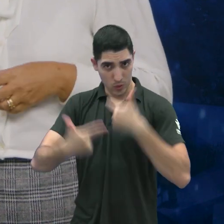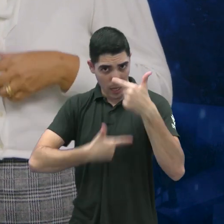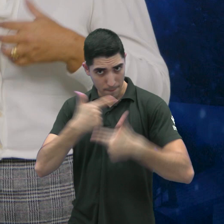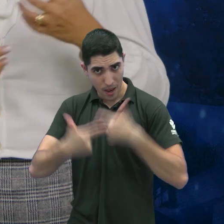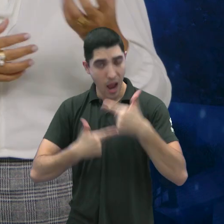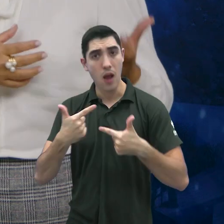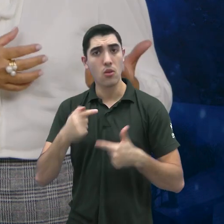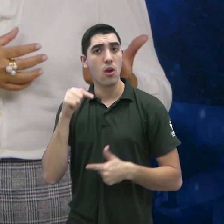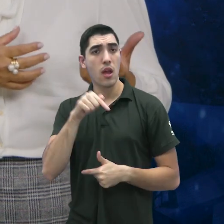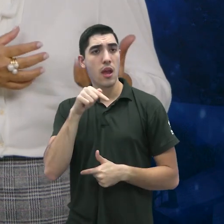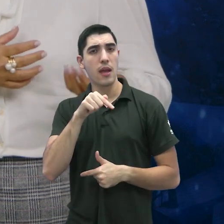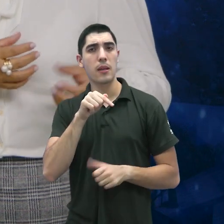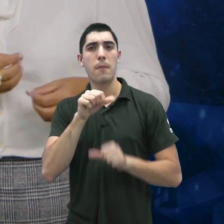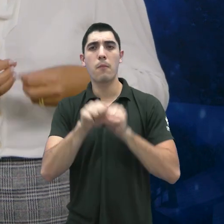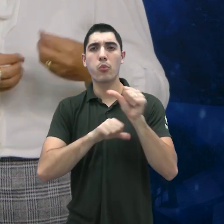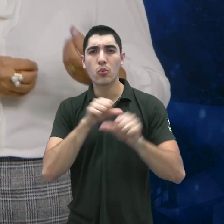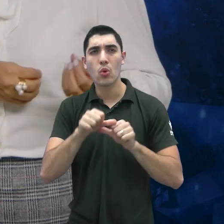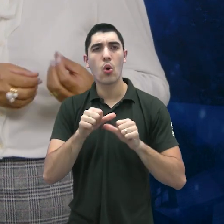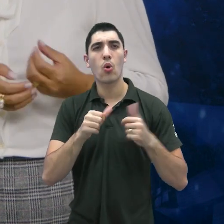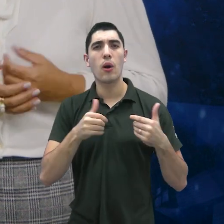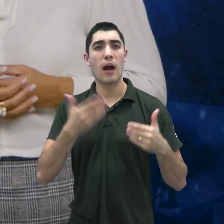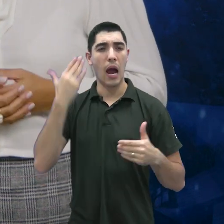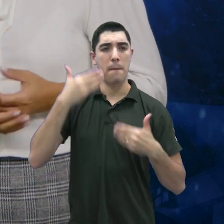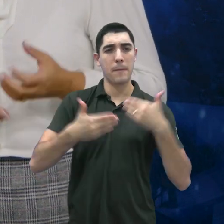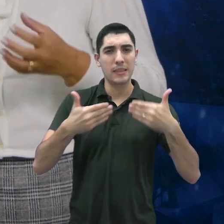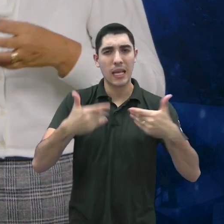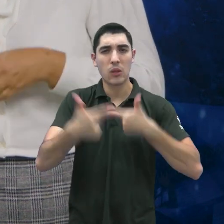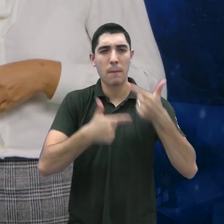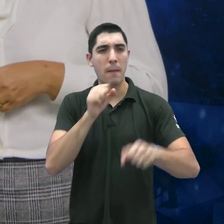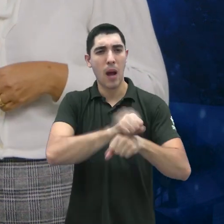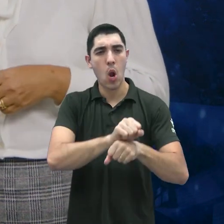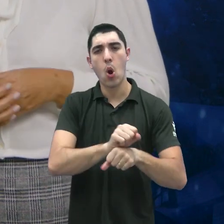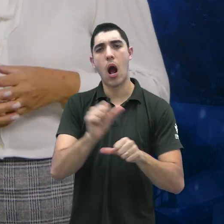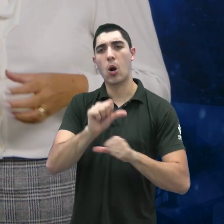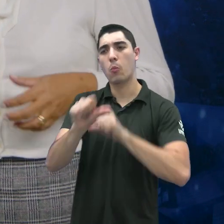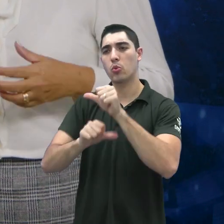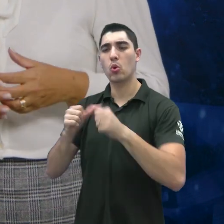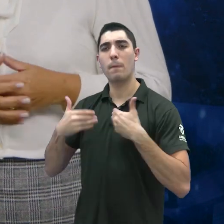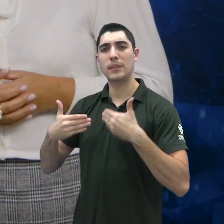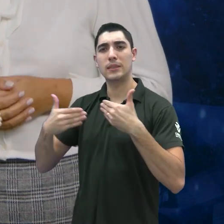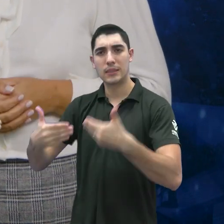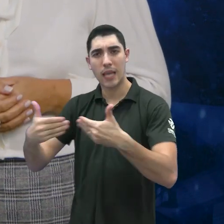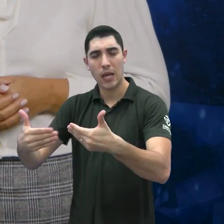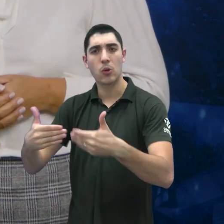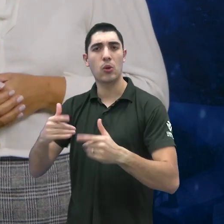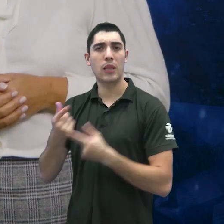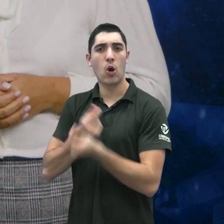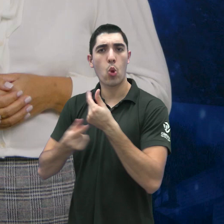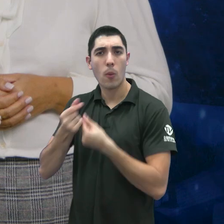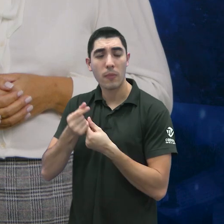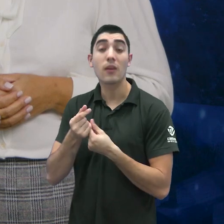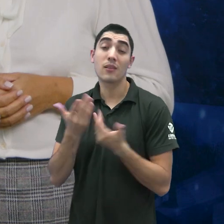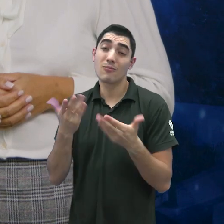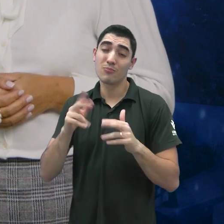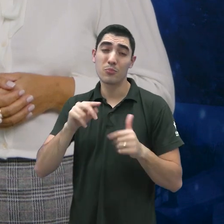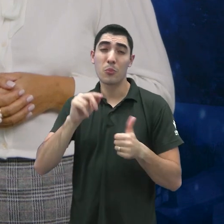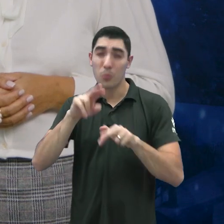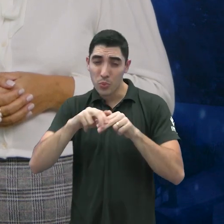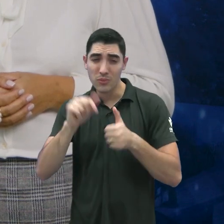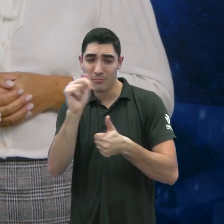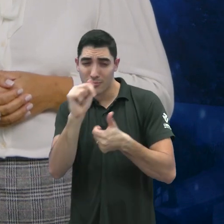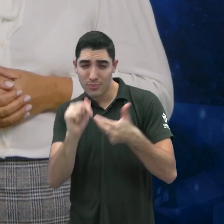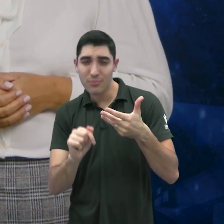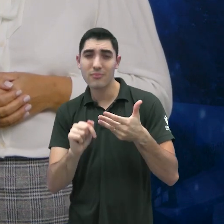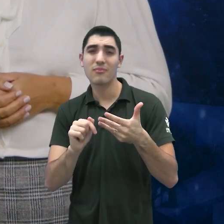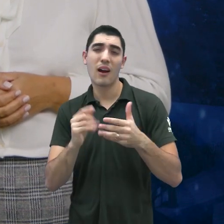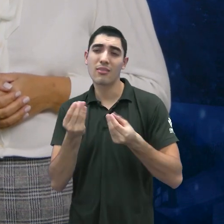e Emprego deixou de ser Ministério do Trabalho, foi para o Ministério da Economia e agora voltou. Então, assim, tudo isso gera e contribui para esse